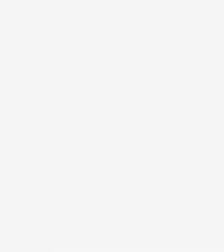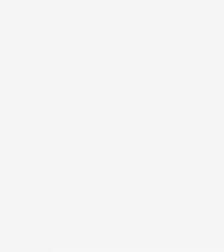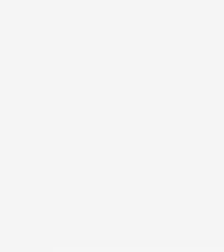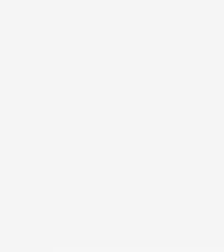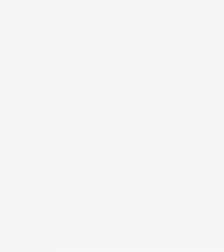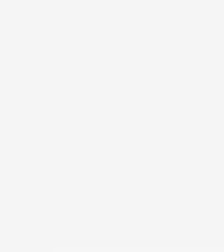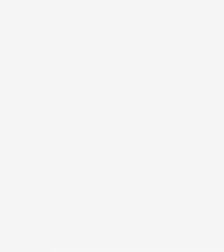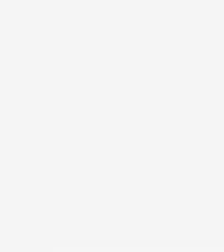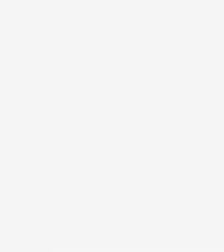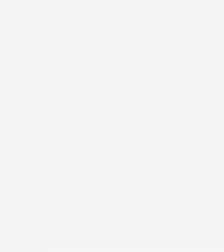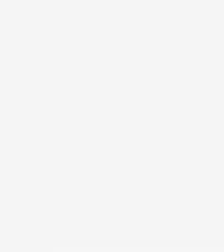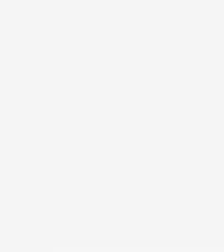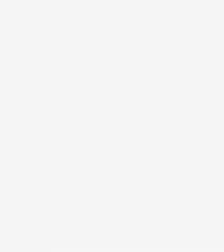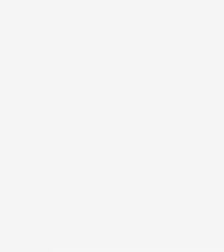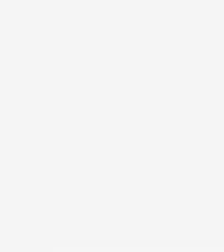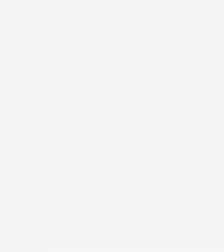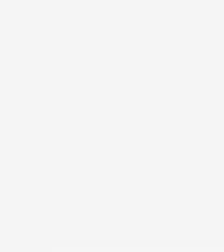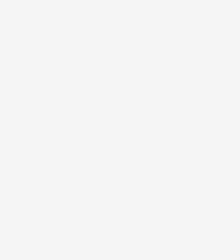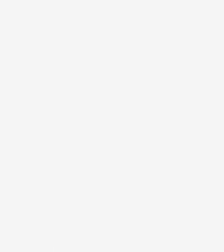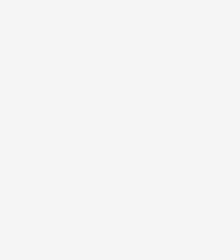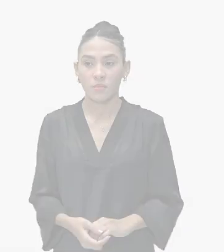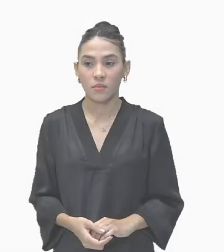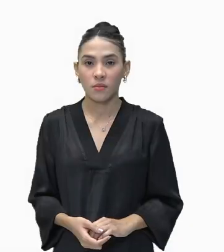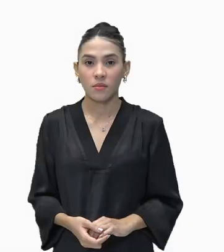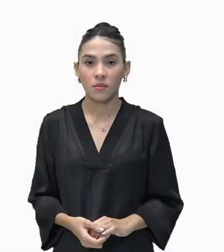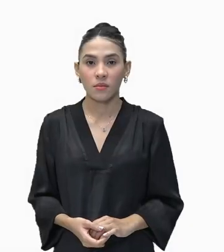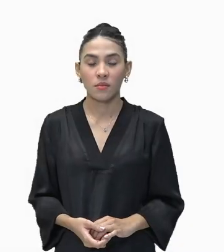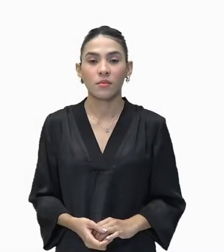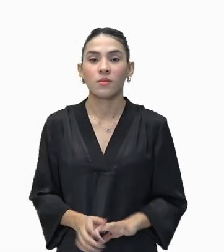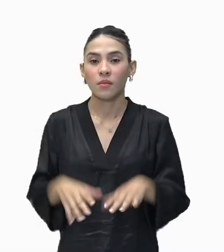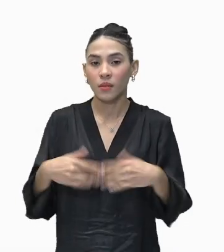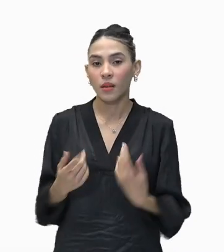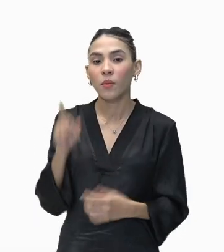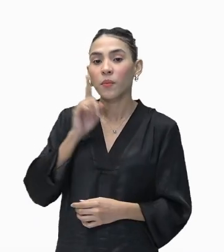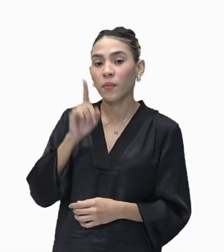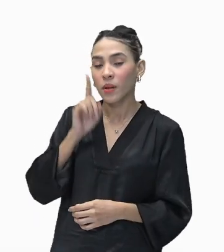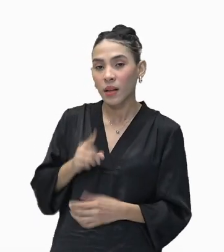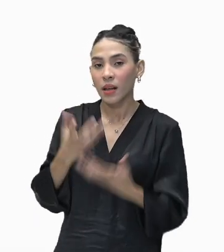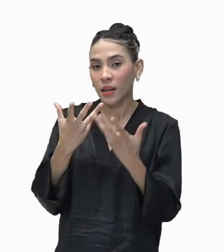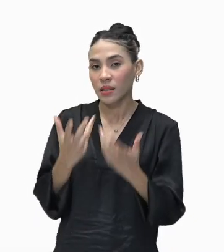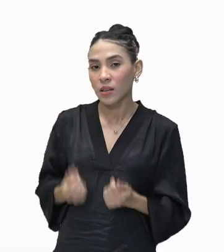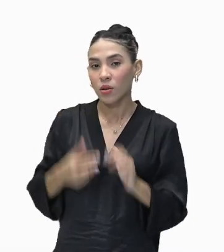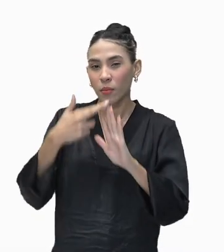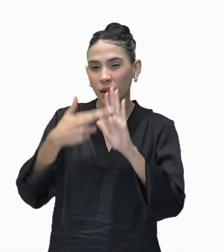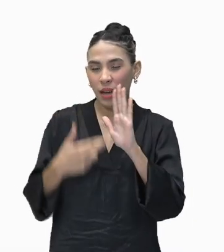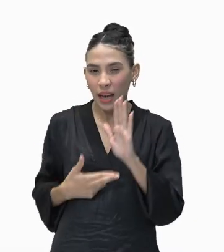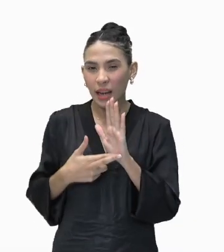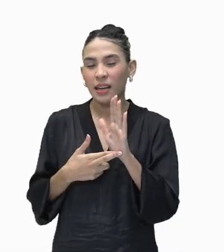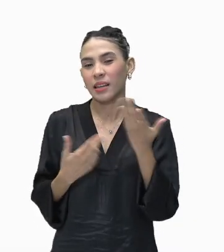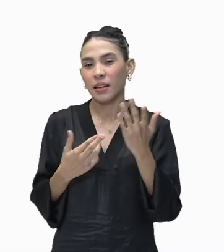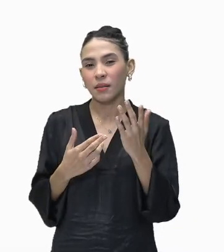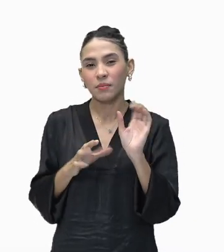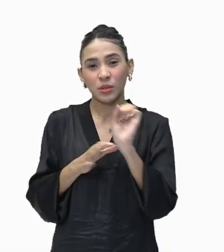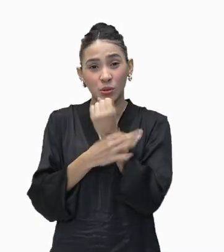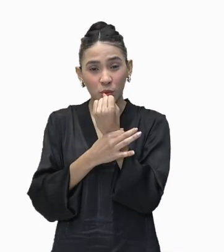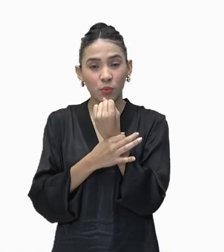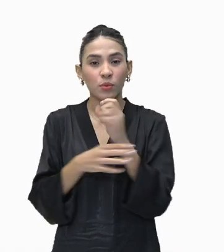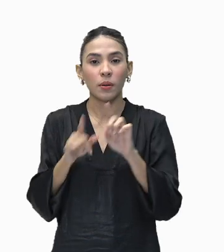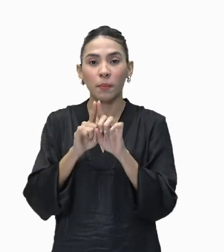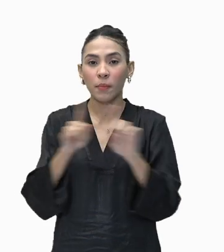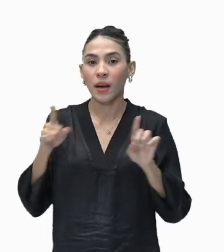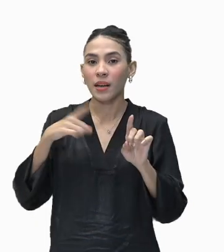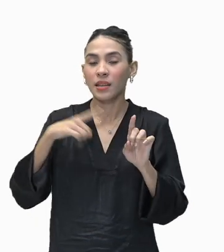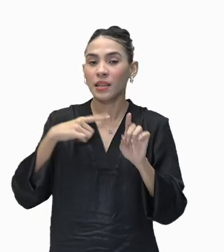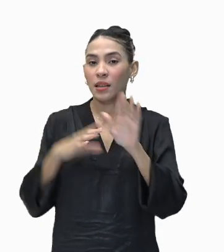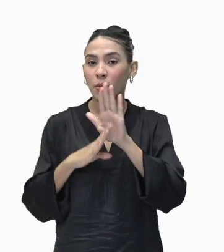monetária. O Federal Reserve, o Banco Central dos Estados Unidos, adotou uma política monetária restritiva, elevando as taxas